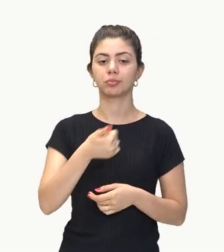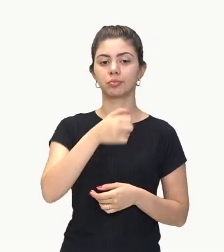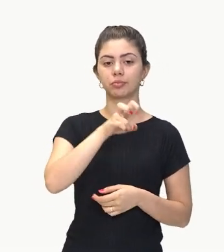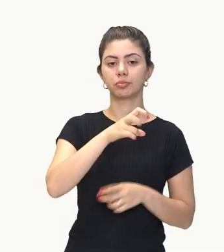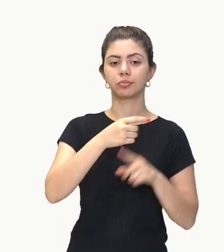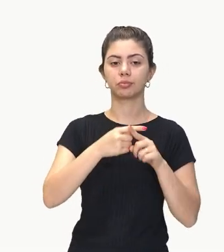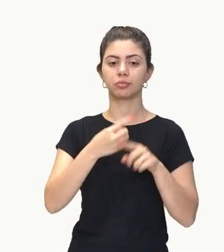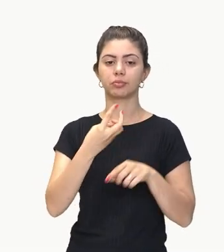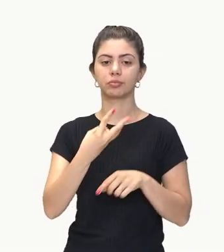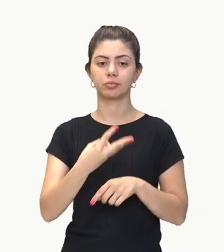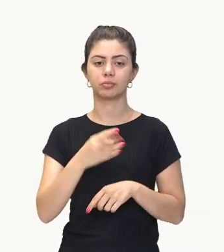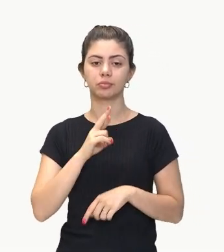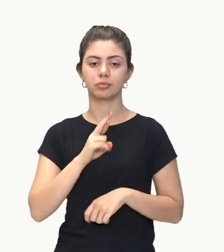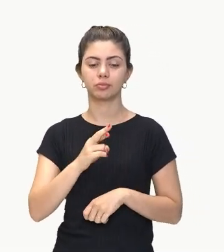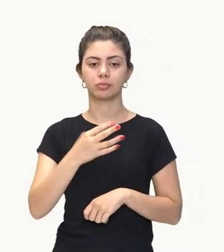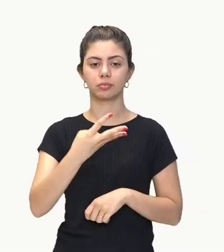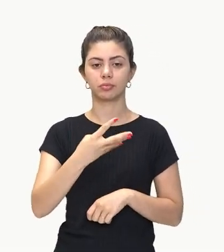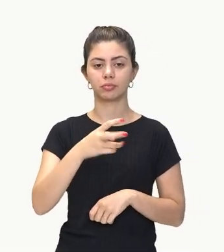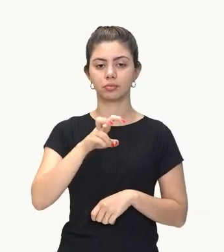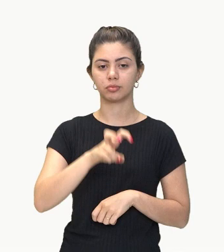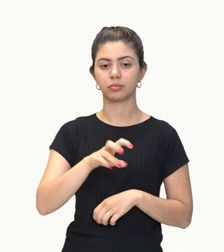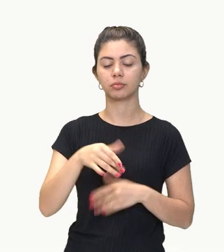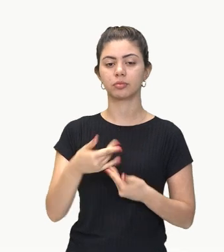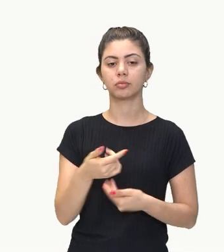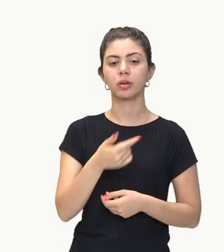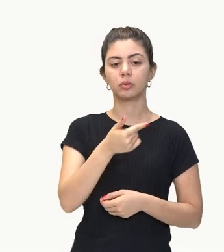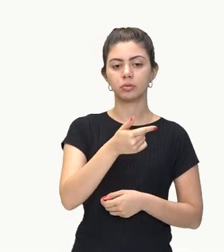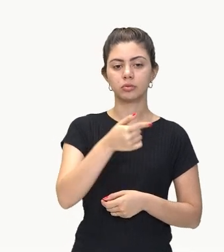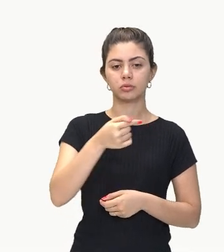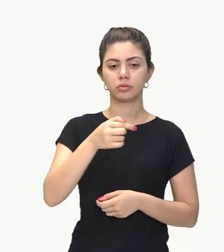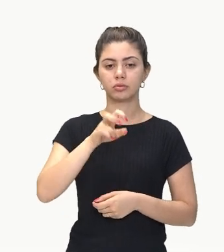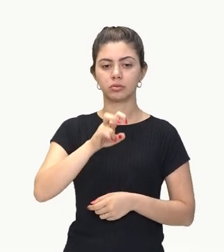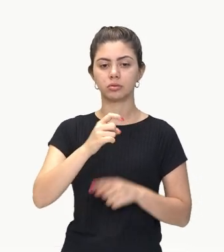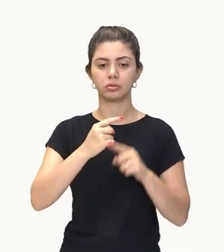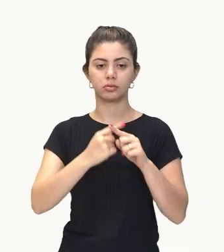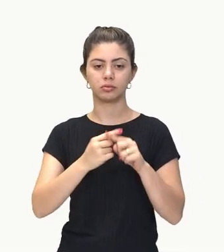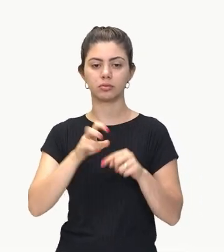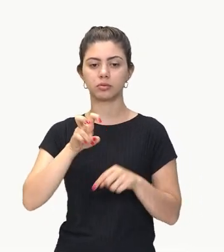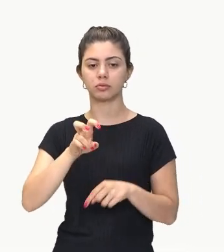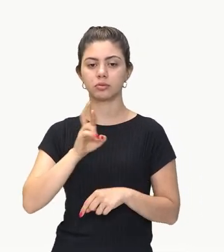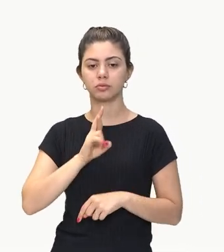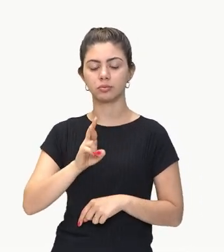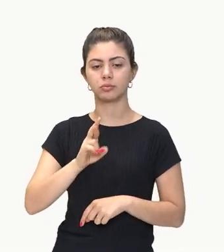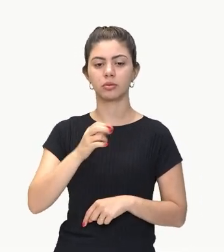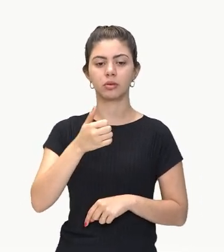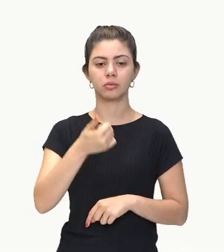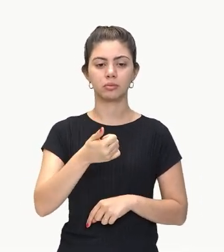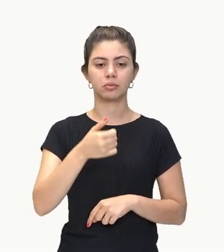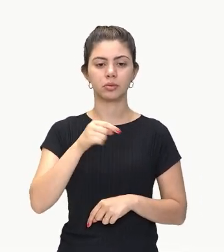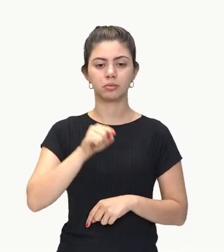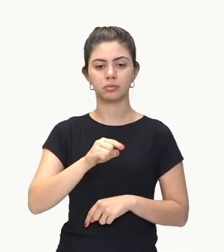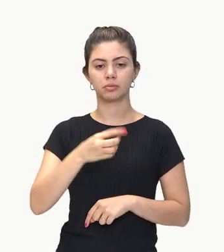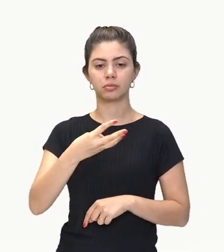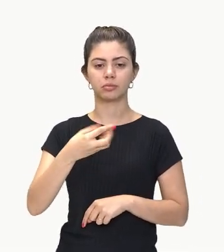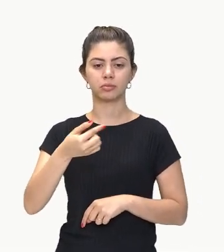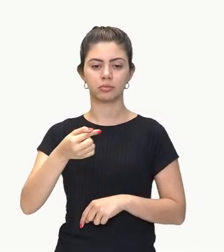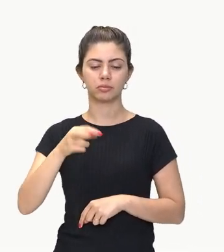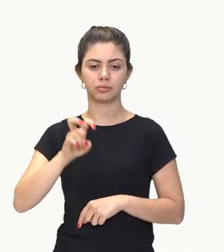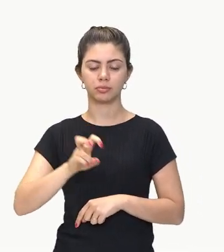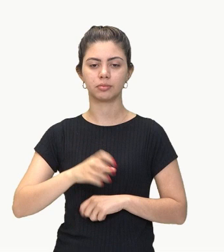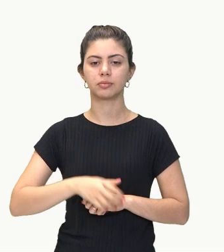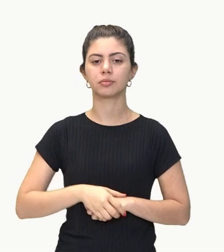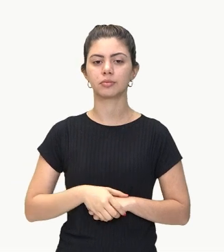3 é 45. E 275 vezes 5 é igual a